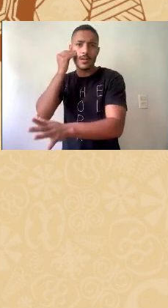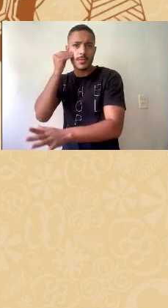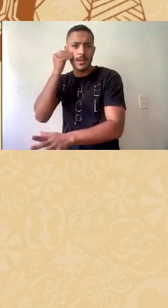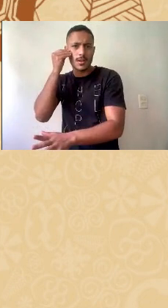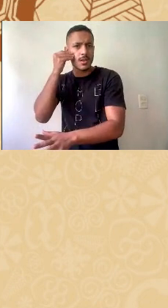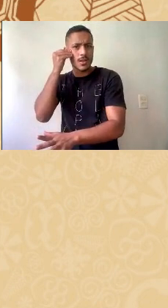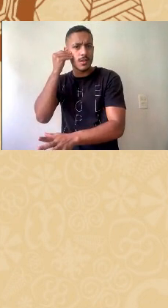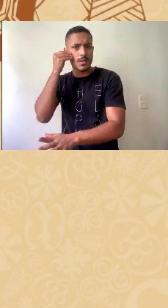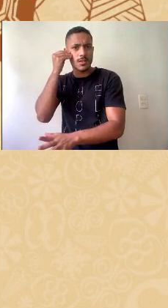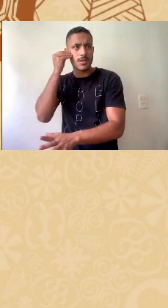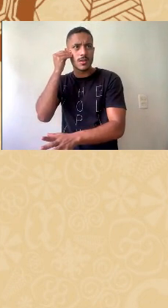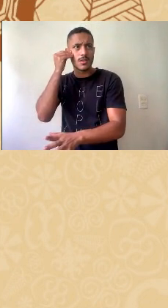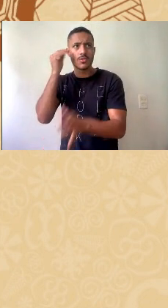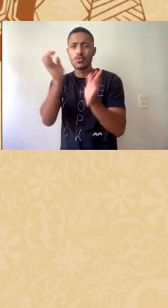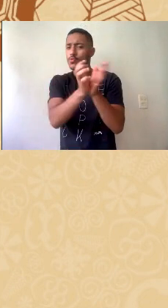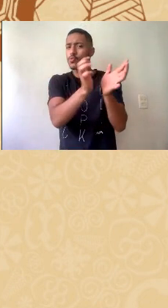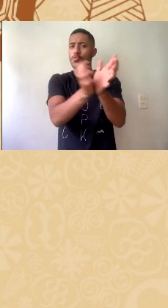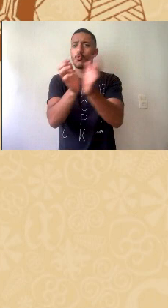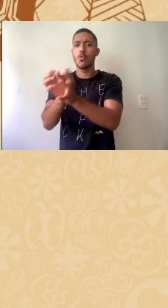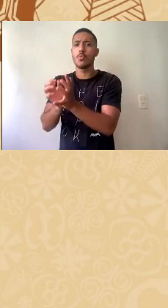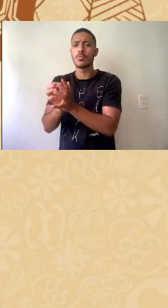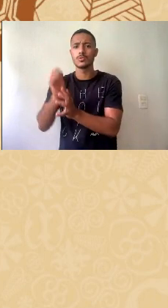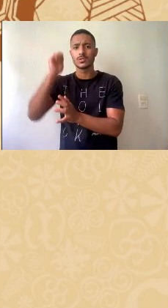movimento social negro.